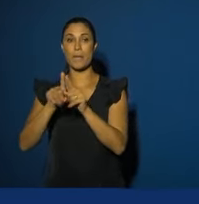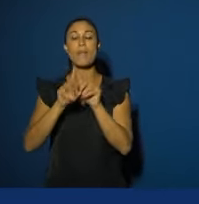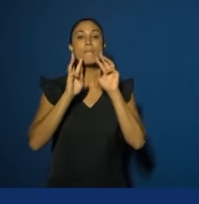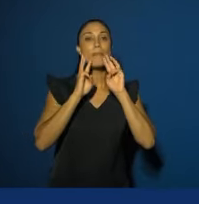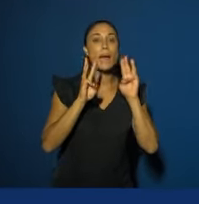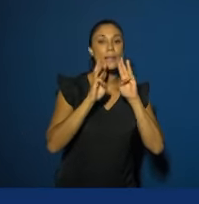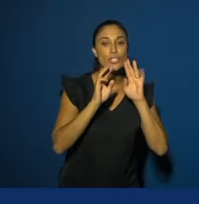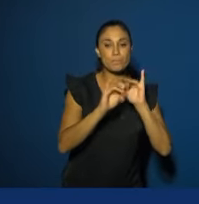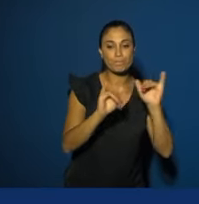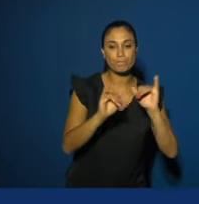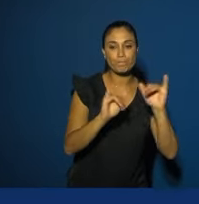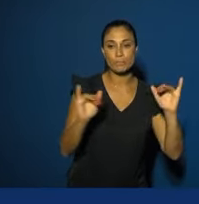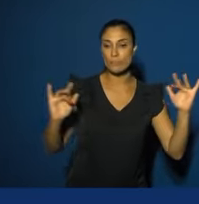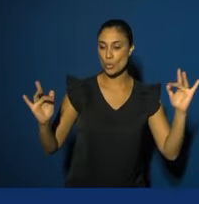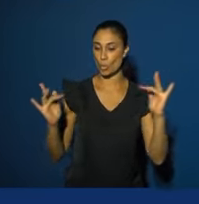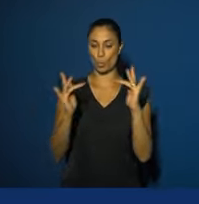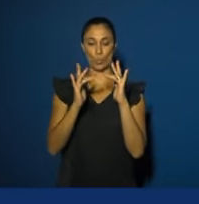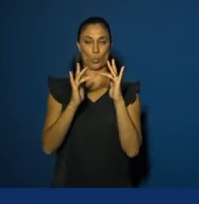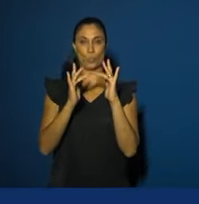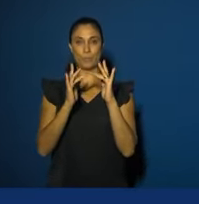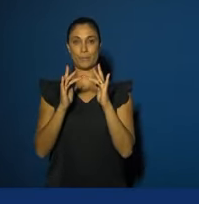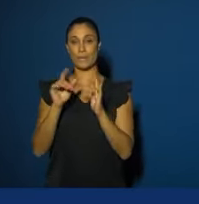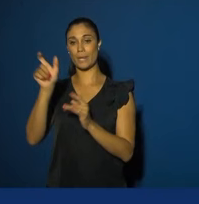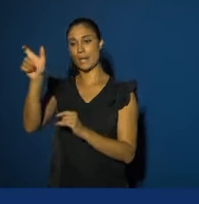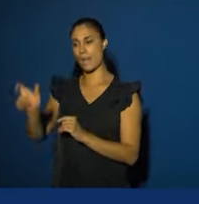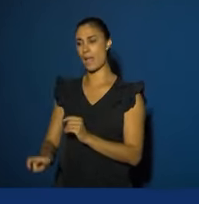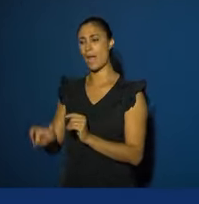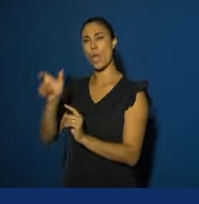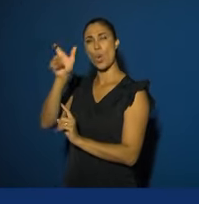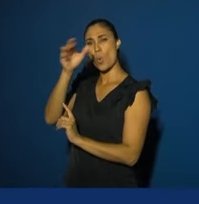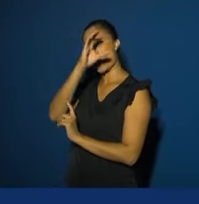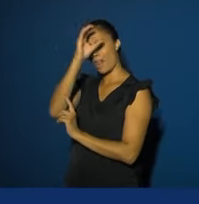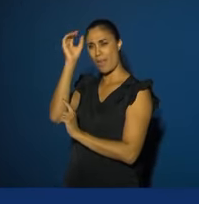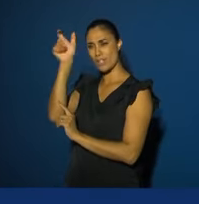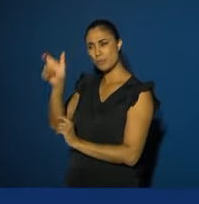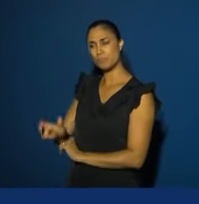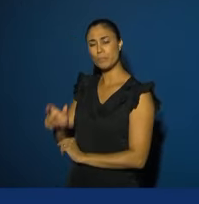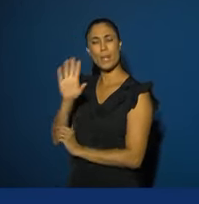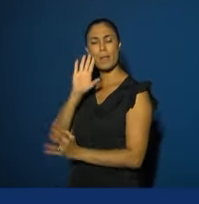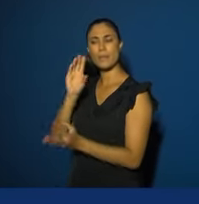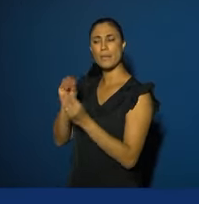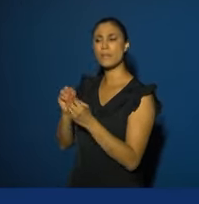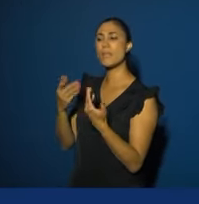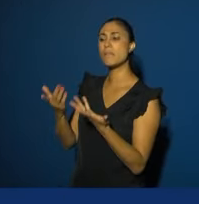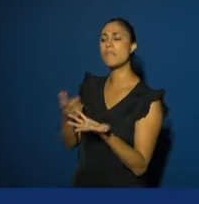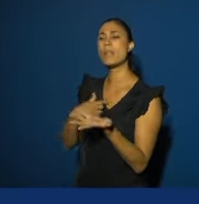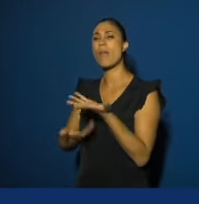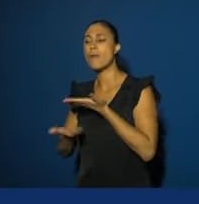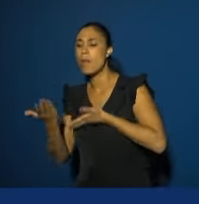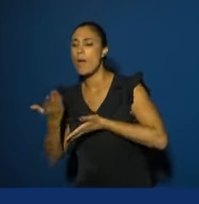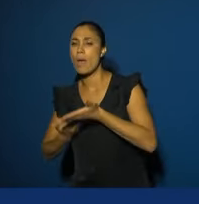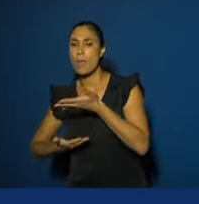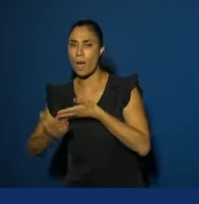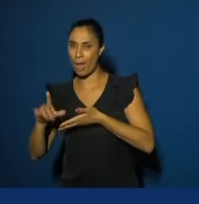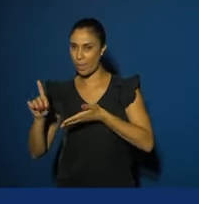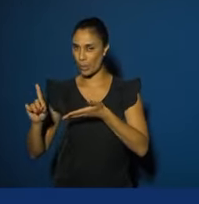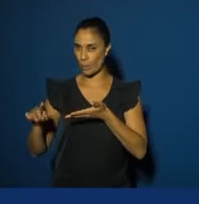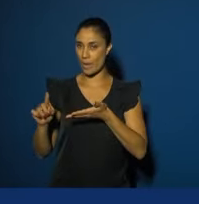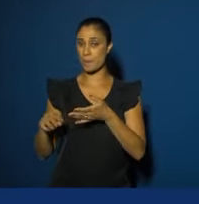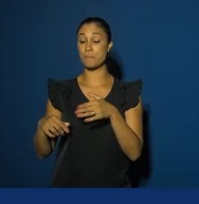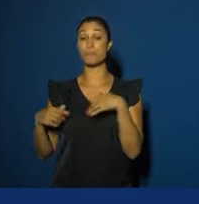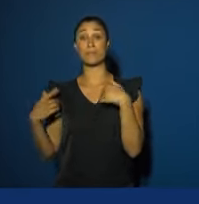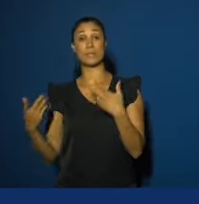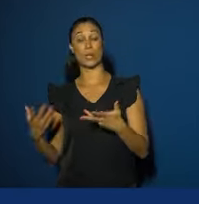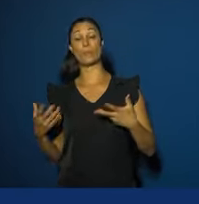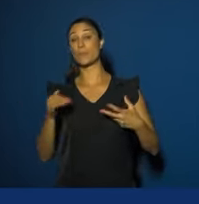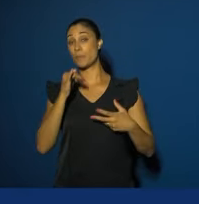marketing conectar mais com o cliente entender o cliente melhor para poder servir melhor criar essa lealdade essa recorrência e tudo mais então acho